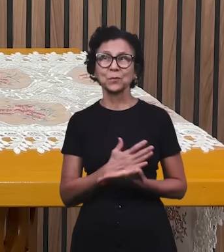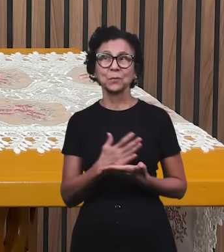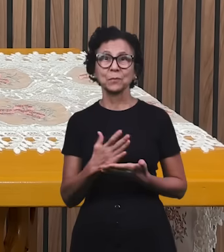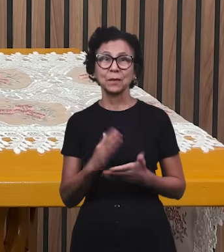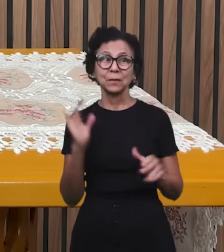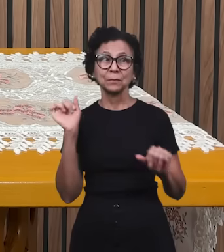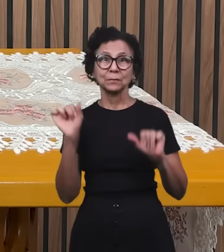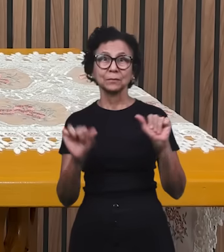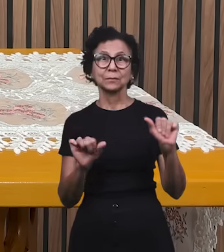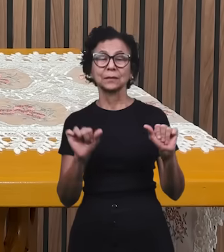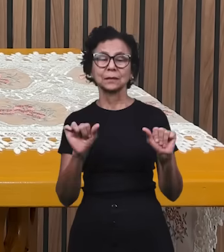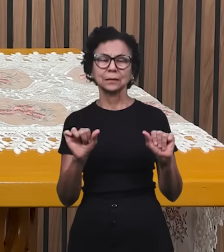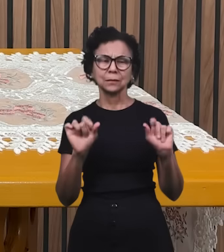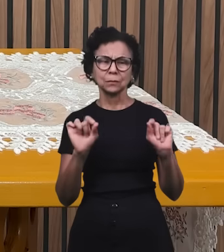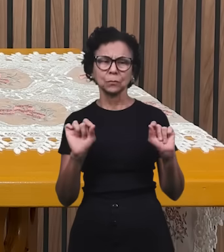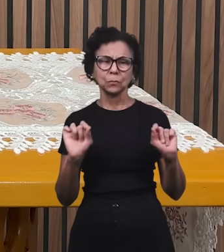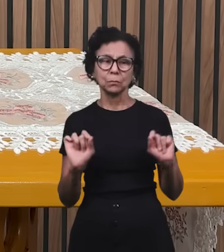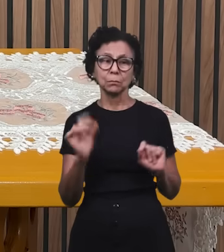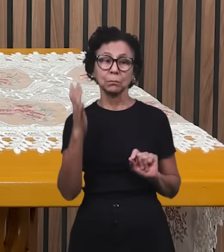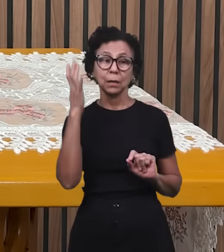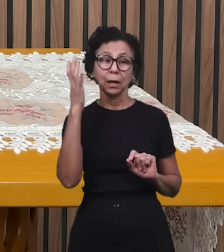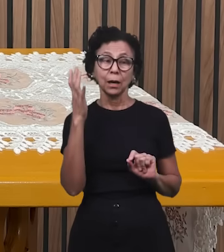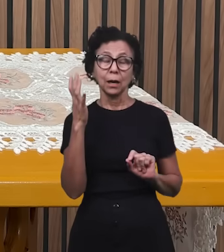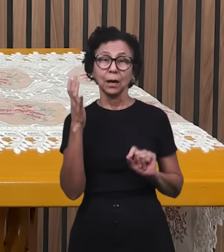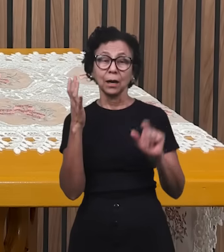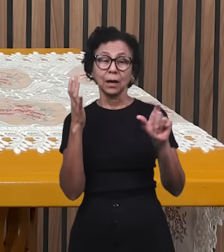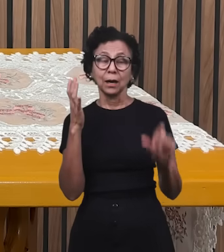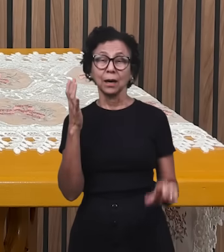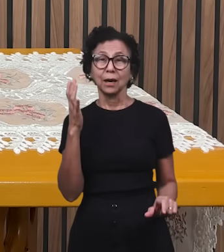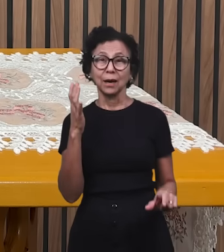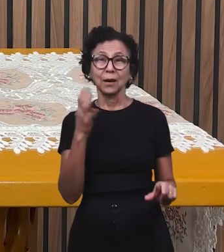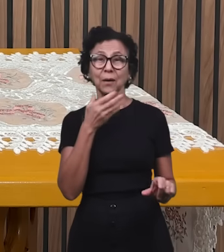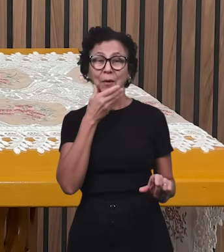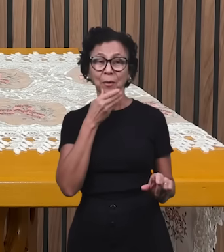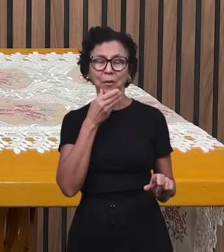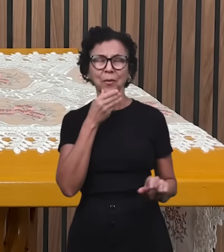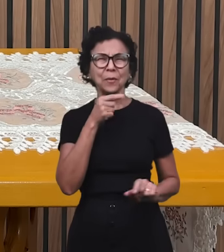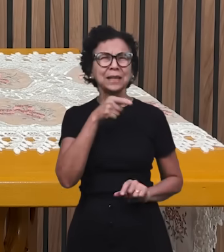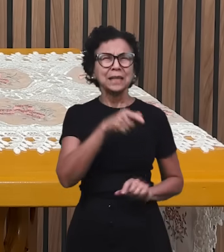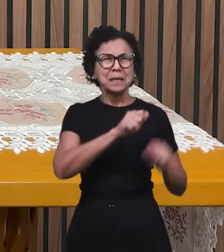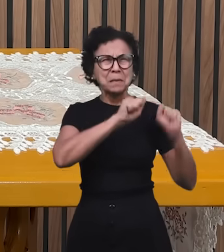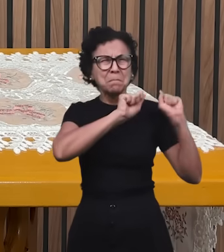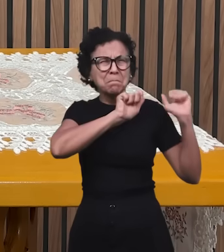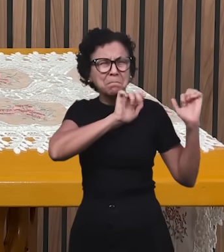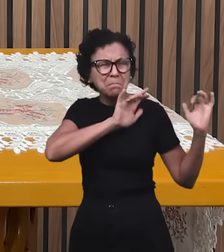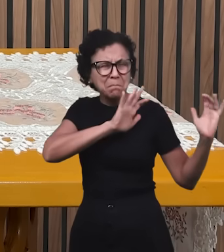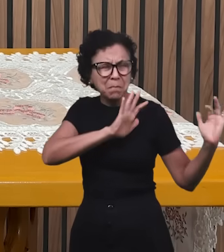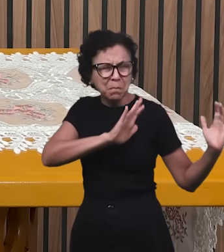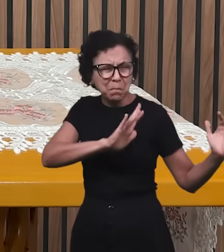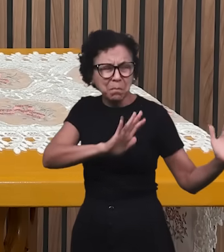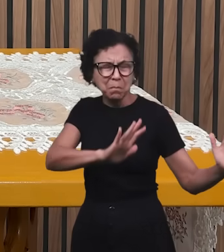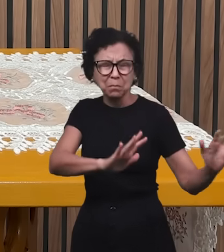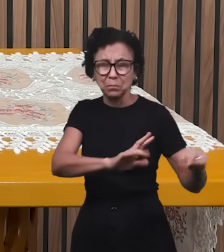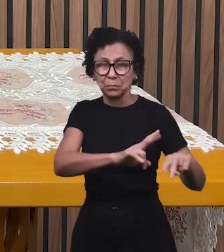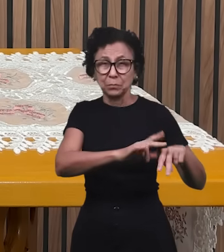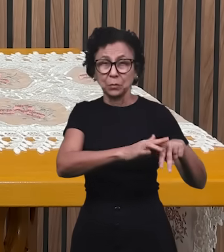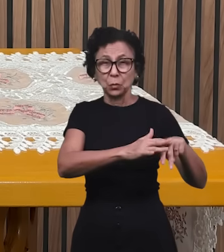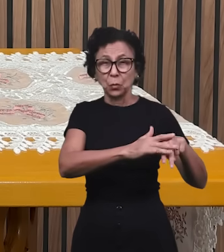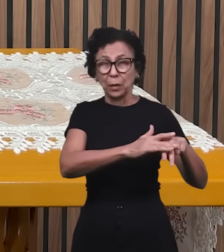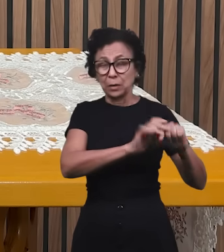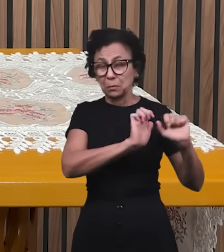de extraordinário para a vida deste homem. No meio daquela multidão de